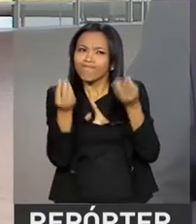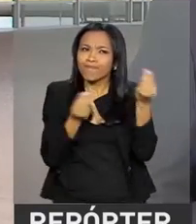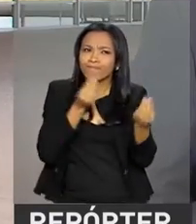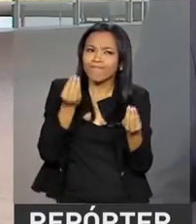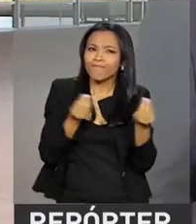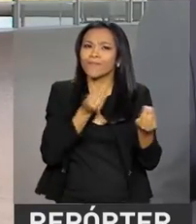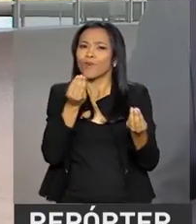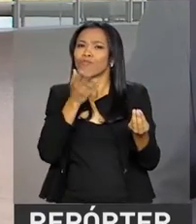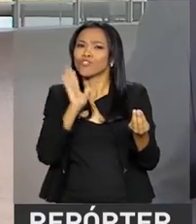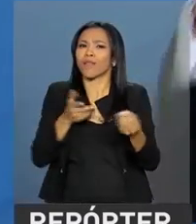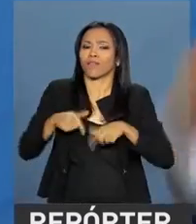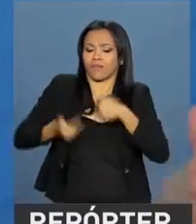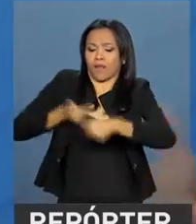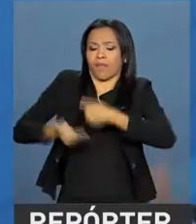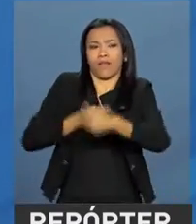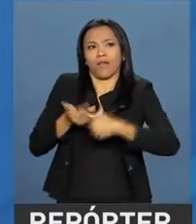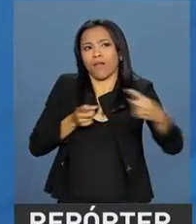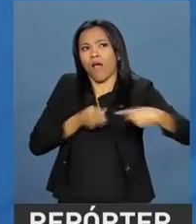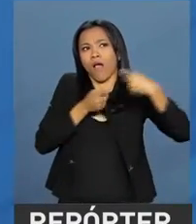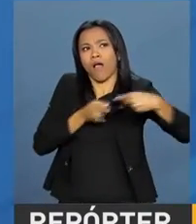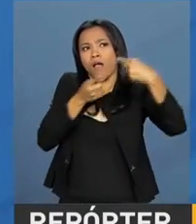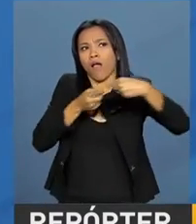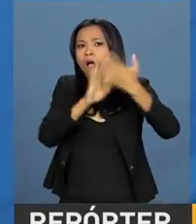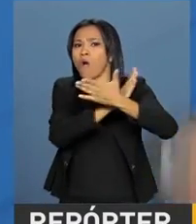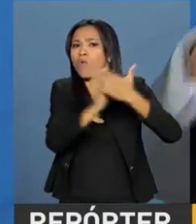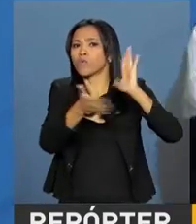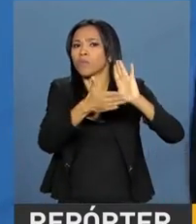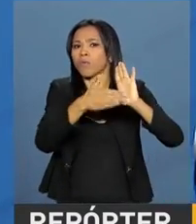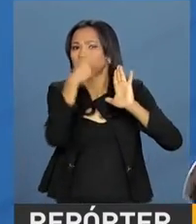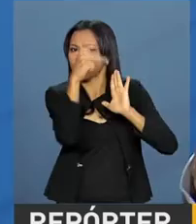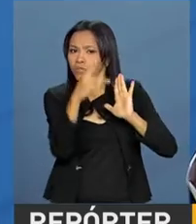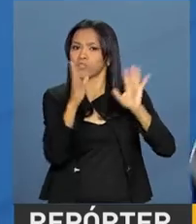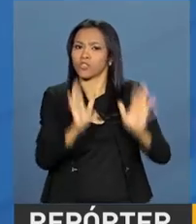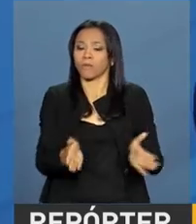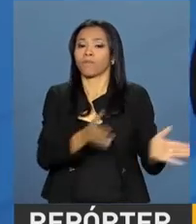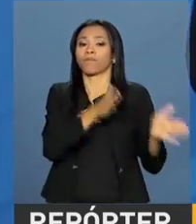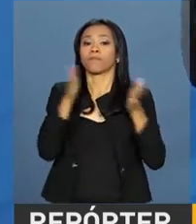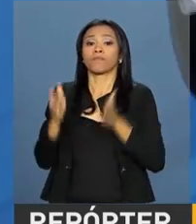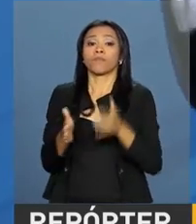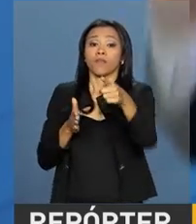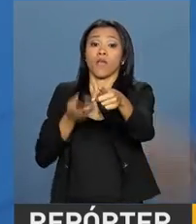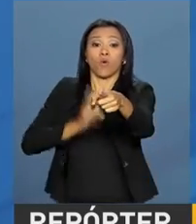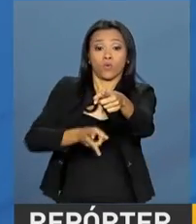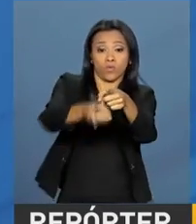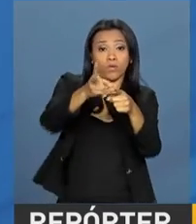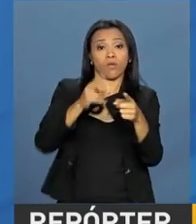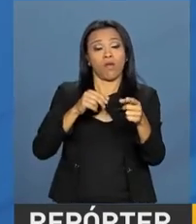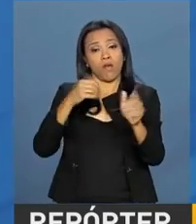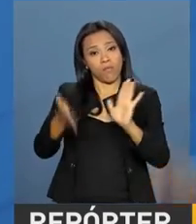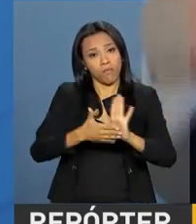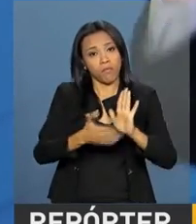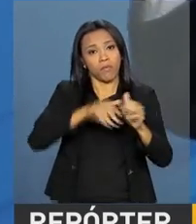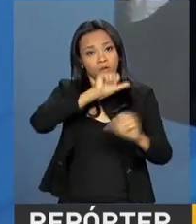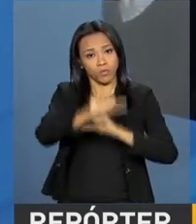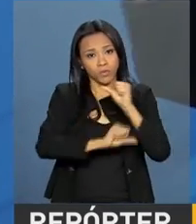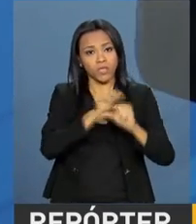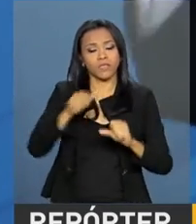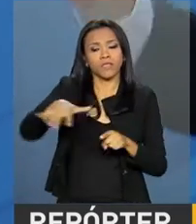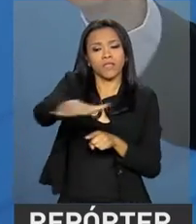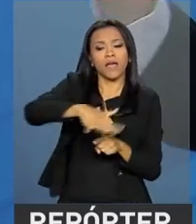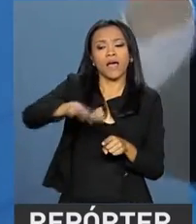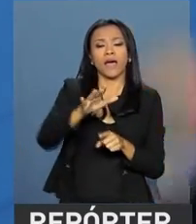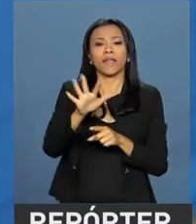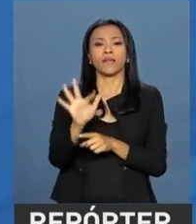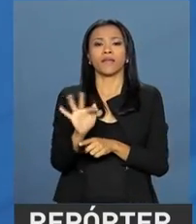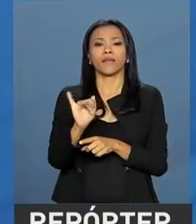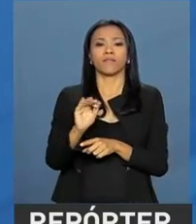medidas apresentadas. Continuar fazendo as reformas, continuar fazendo não só mudanças na área fiscal importante,